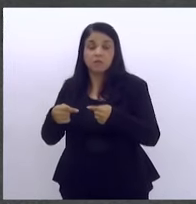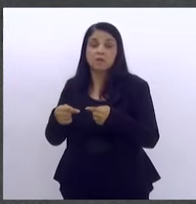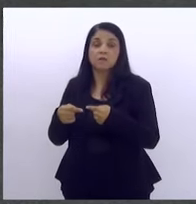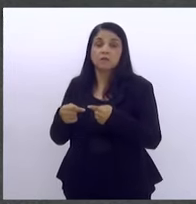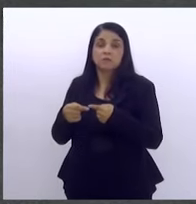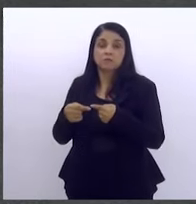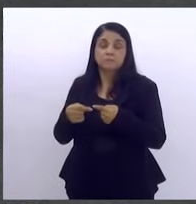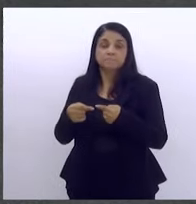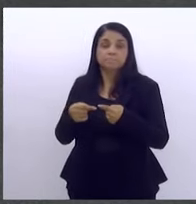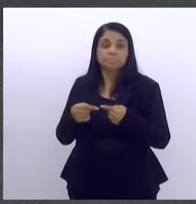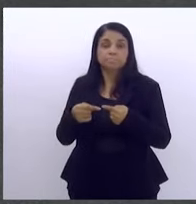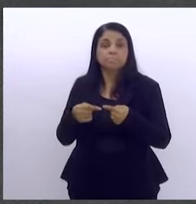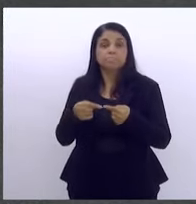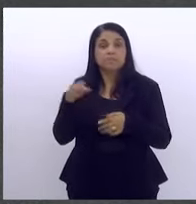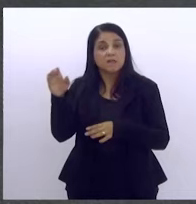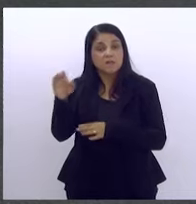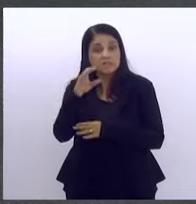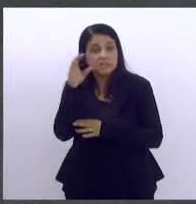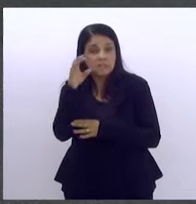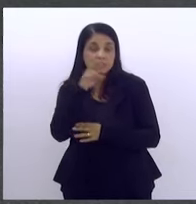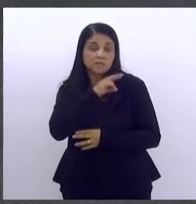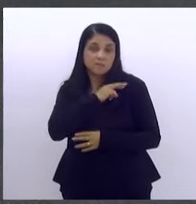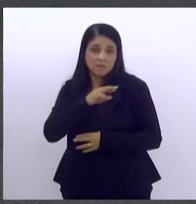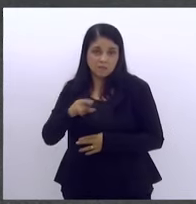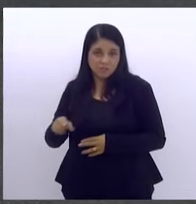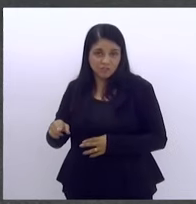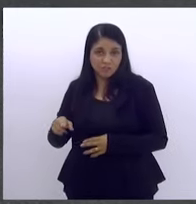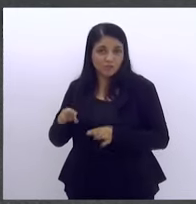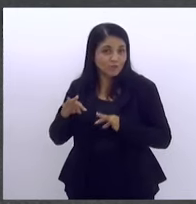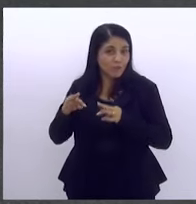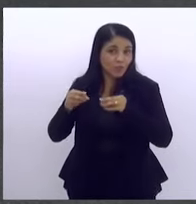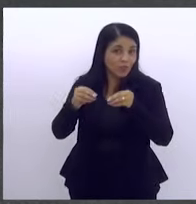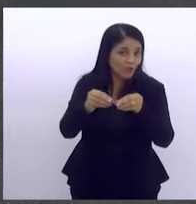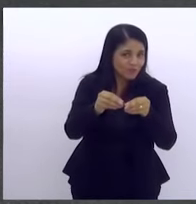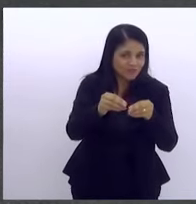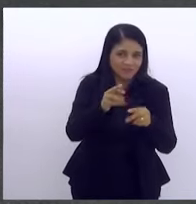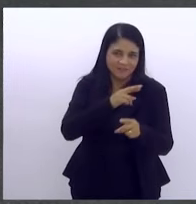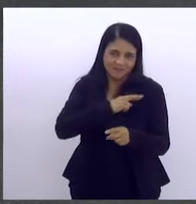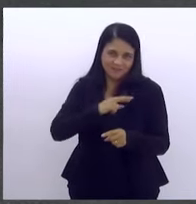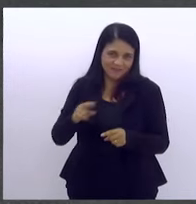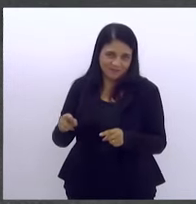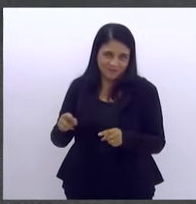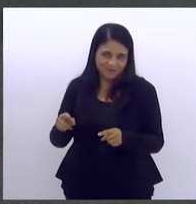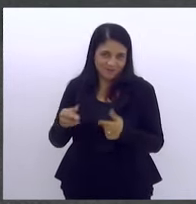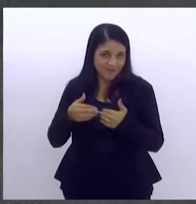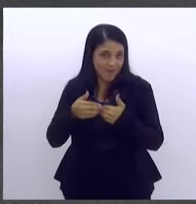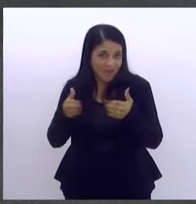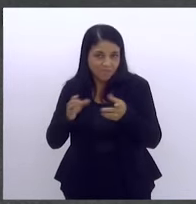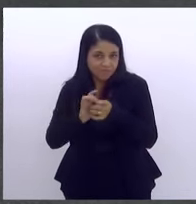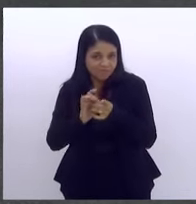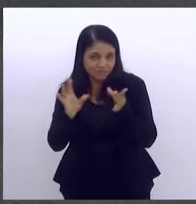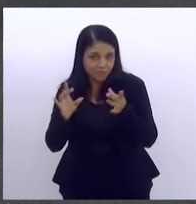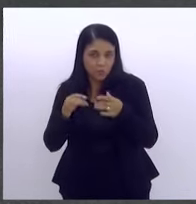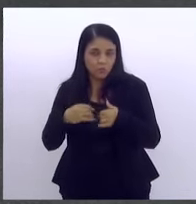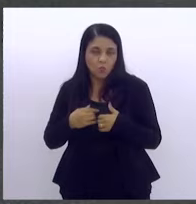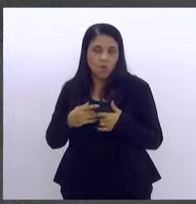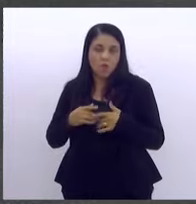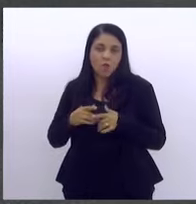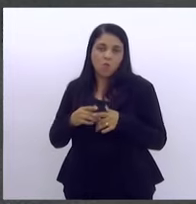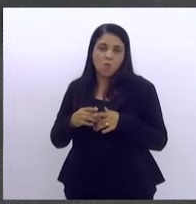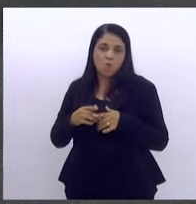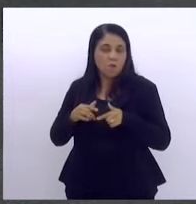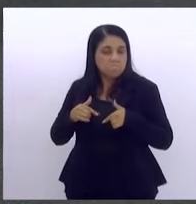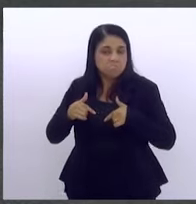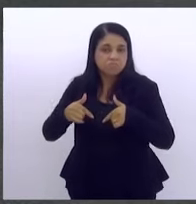esses debates quanto à ciência da religião para todas as religiões, né? Porque não é um ato ecumênico, religioso